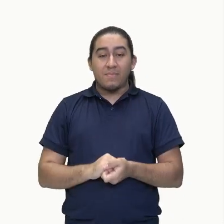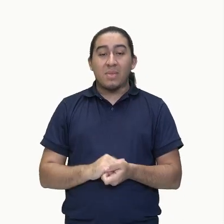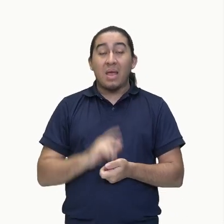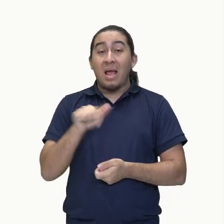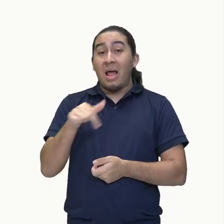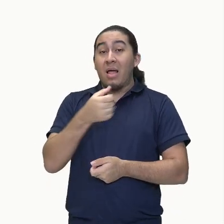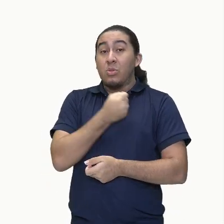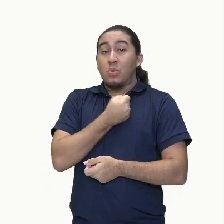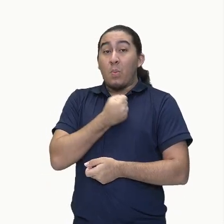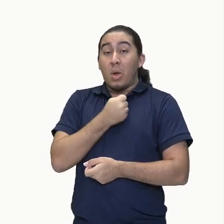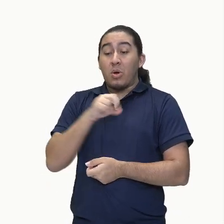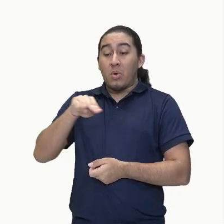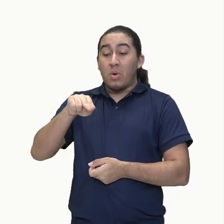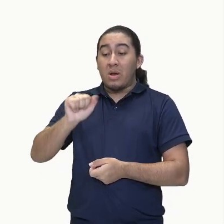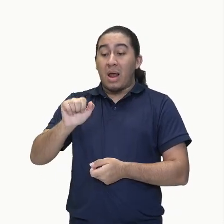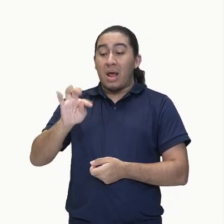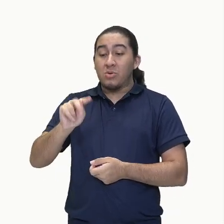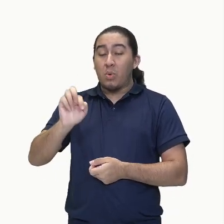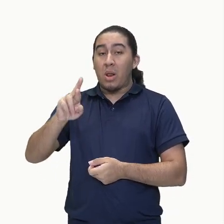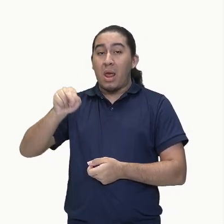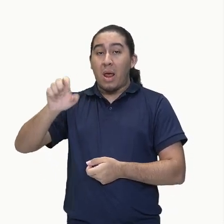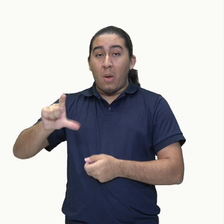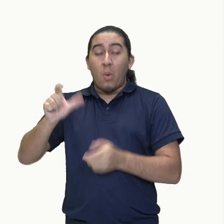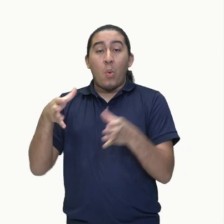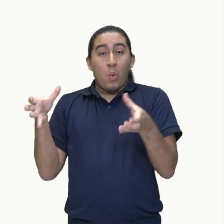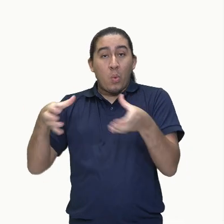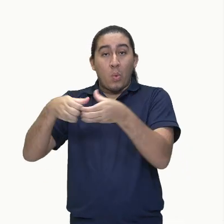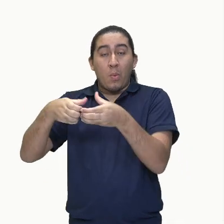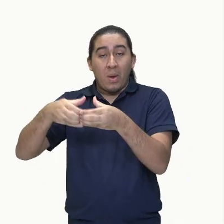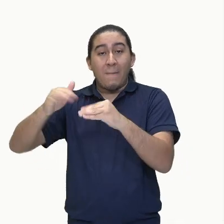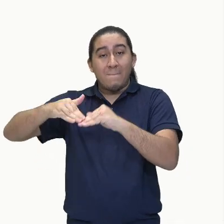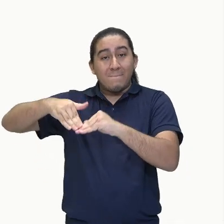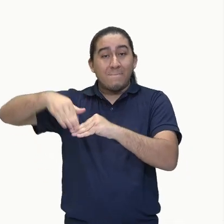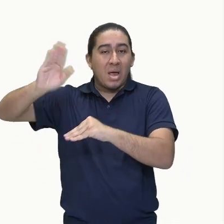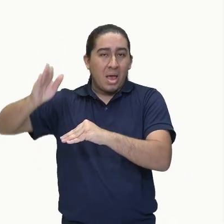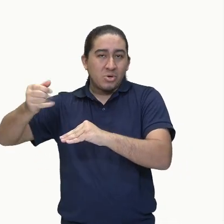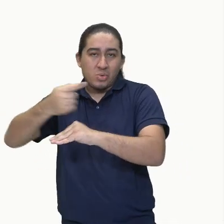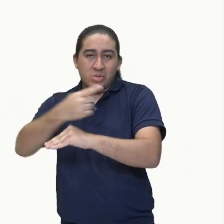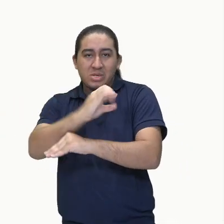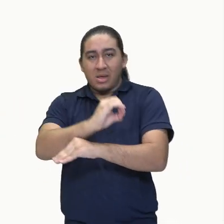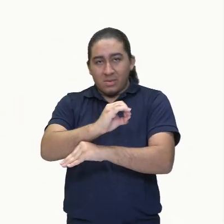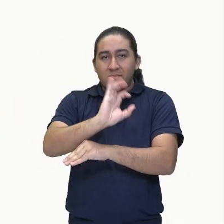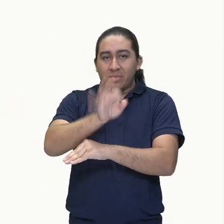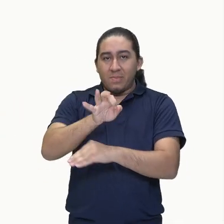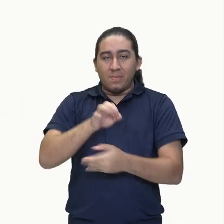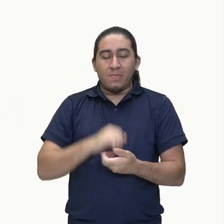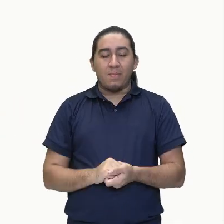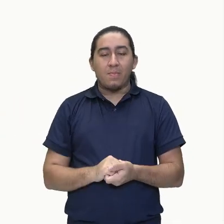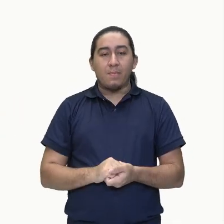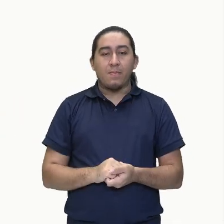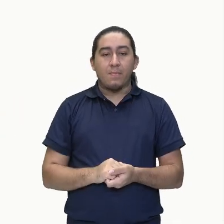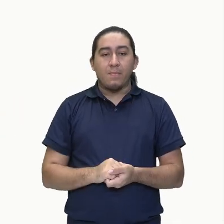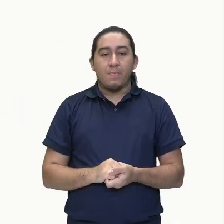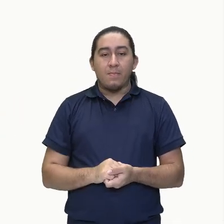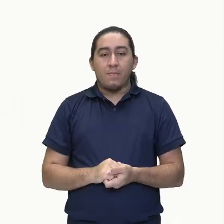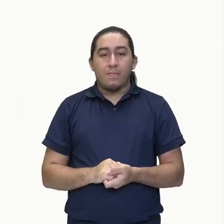naturais acima de 0, né? 1 ou igual a 0. Ou 1 ou maior do que 1.